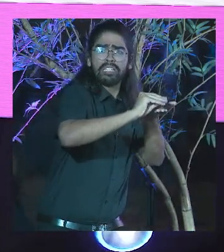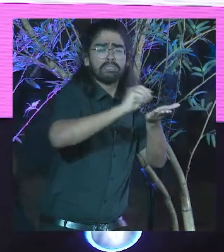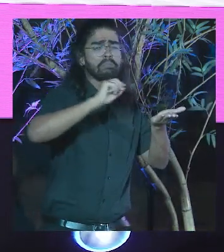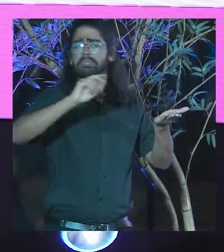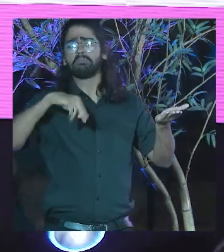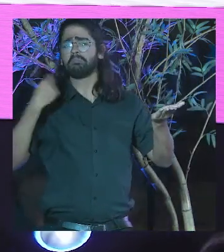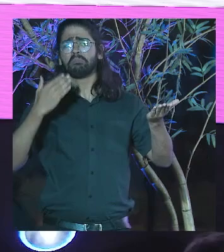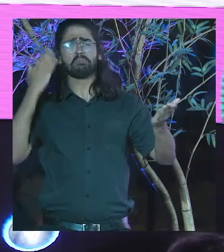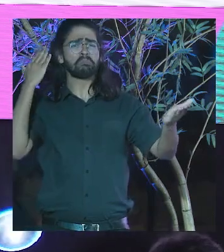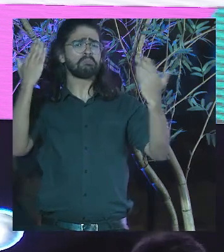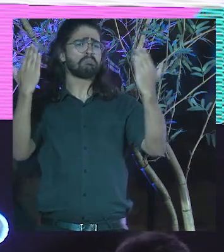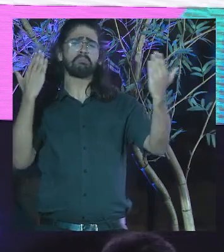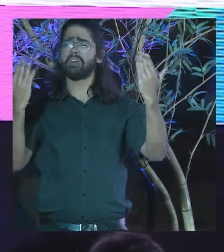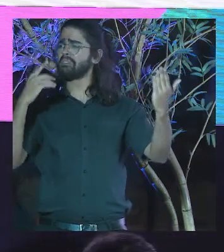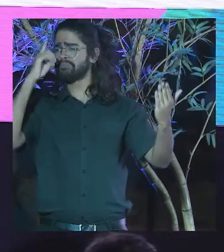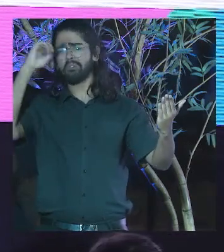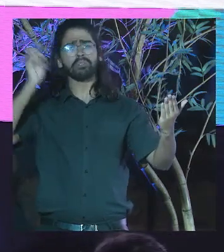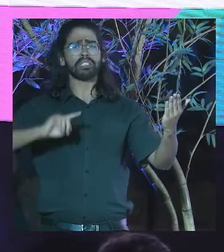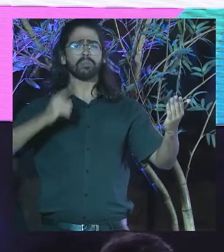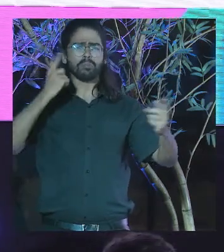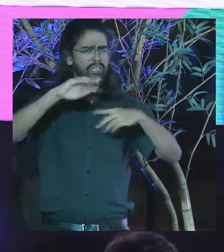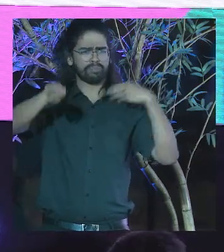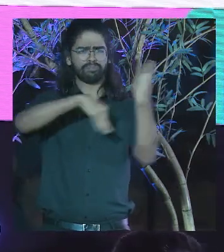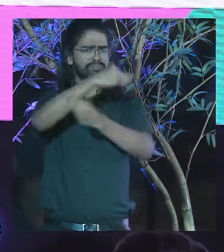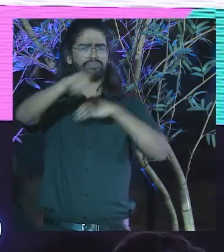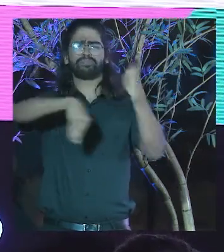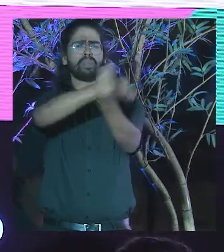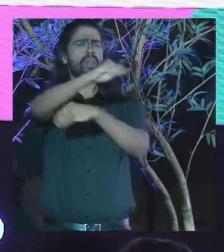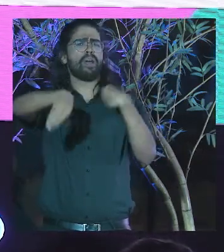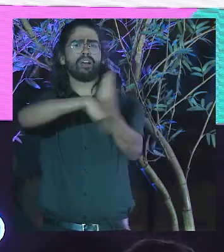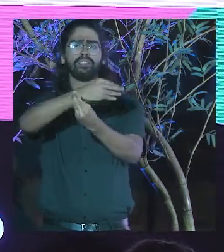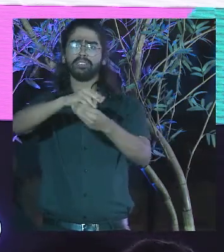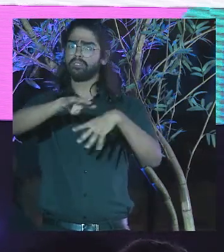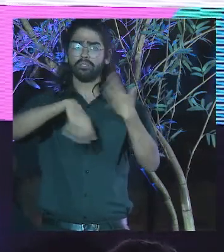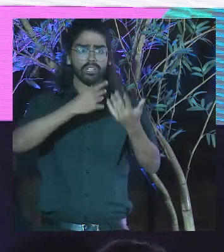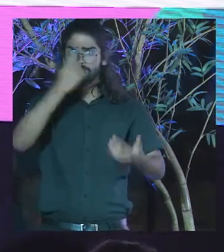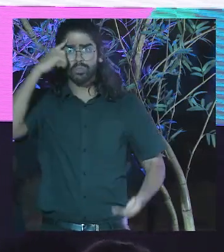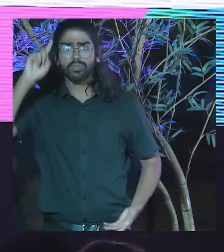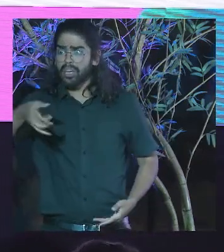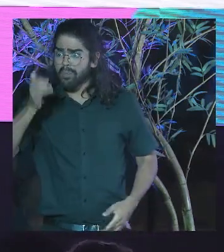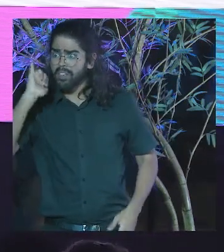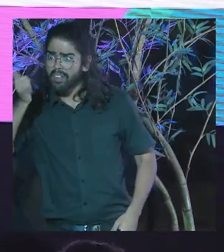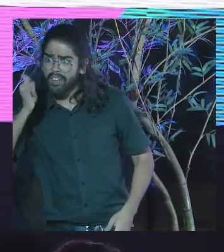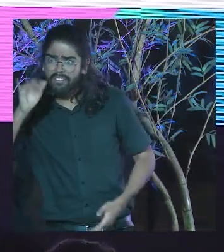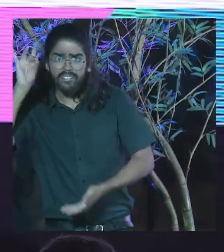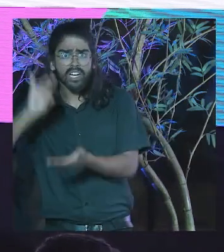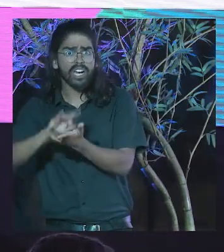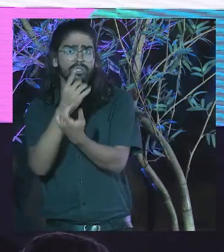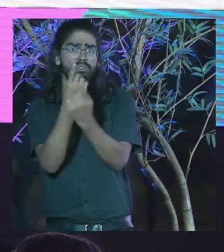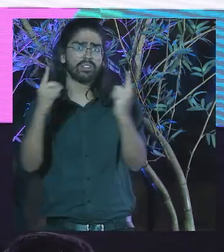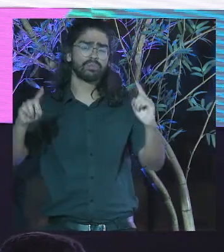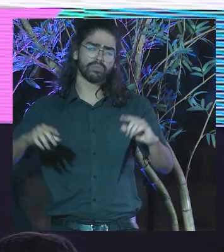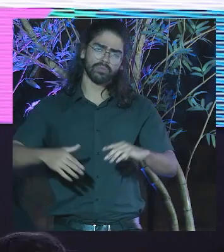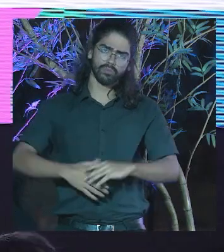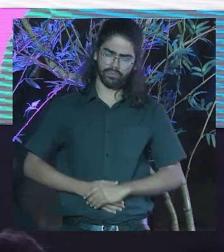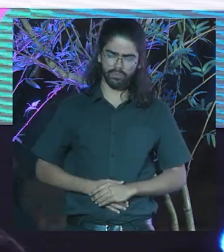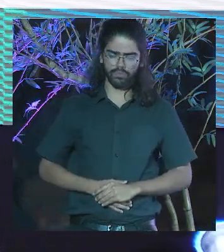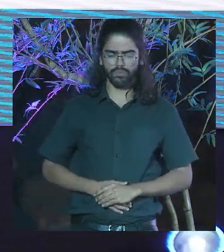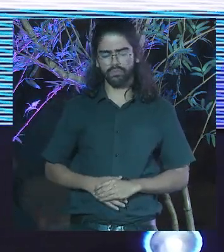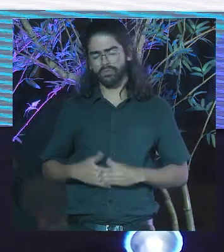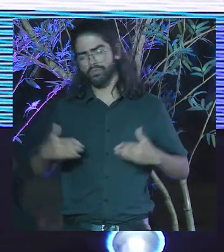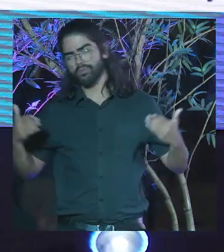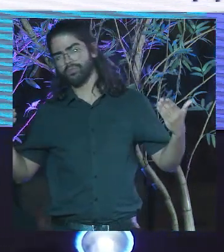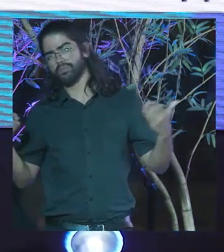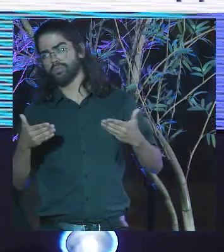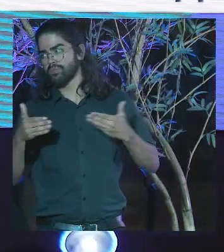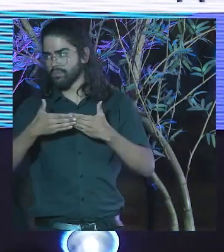a diferença da narrativa porque transforma tudo em dado, a gente se perdeu na história. E a partir de agora,